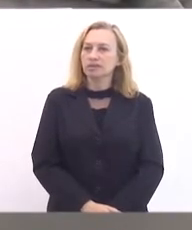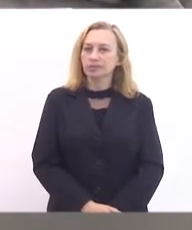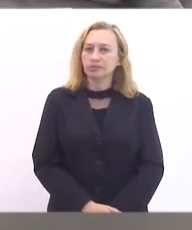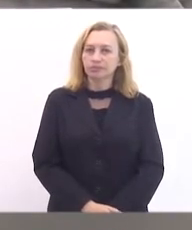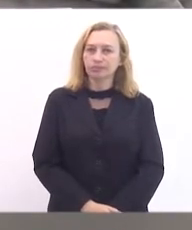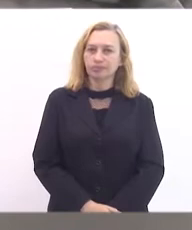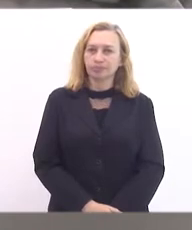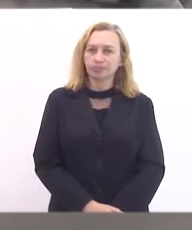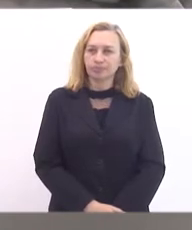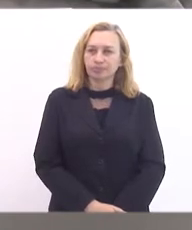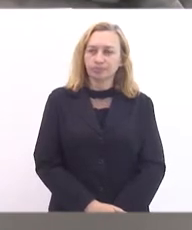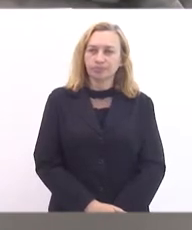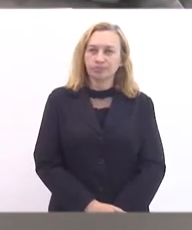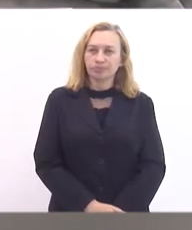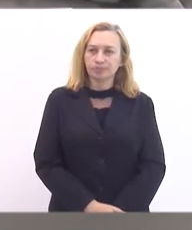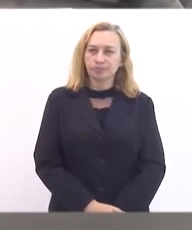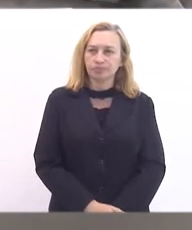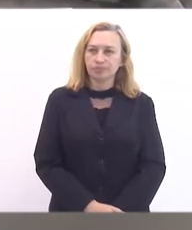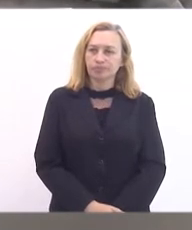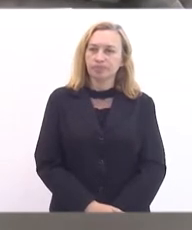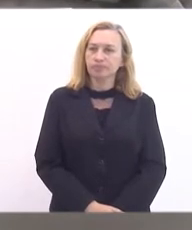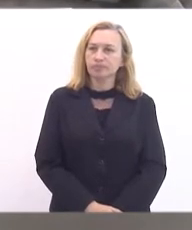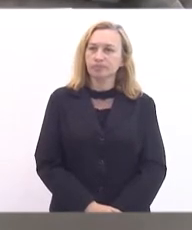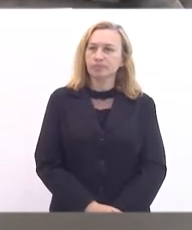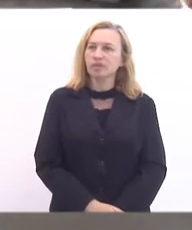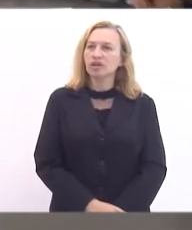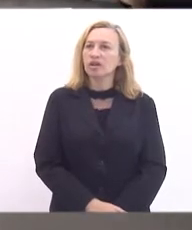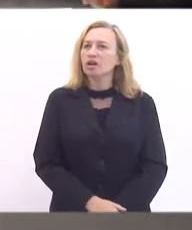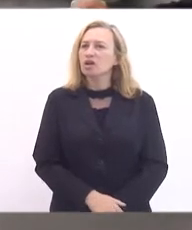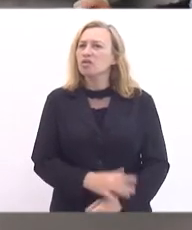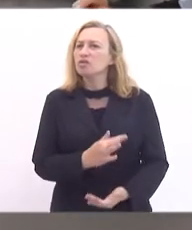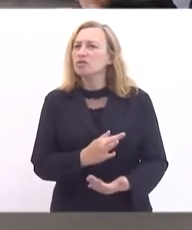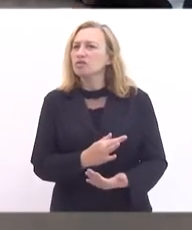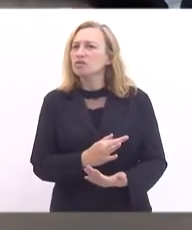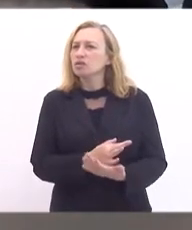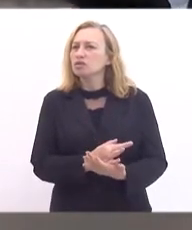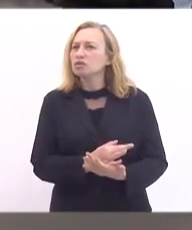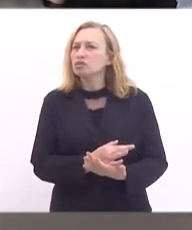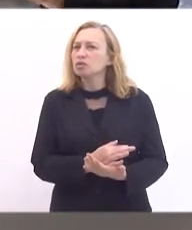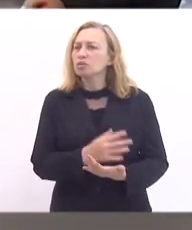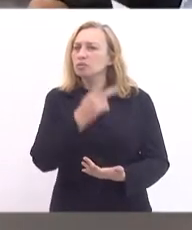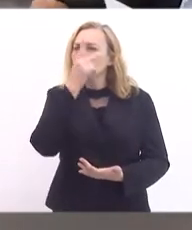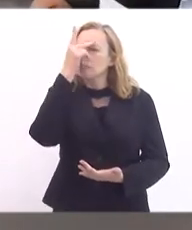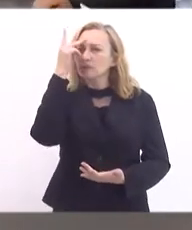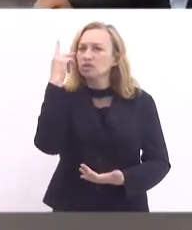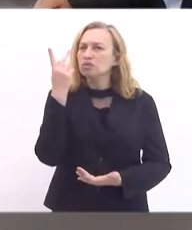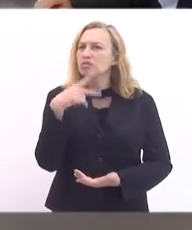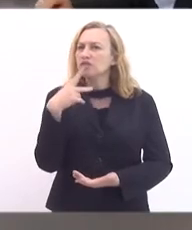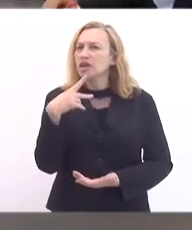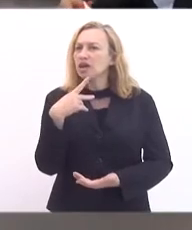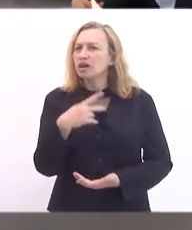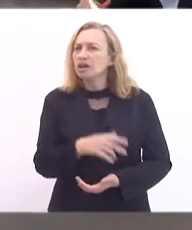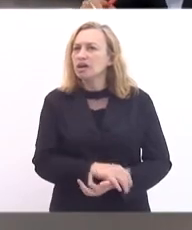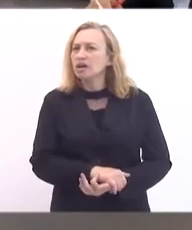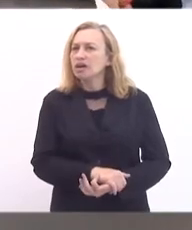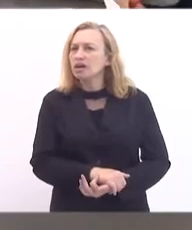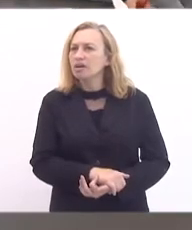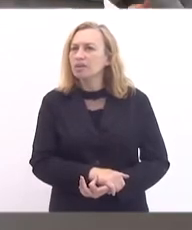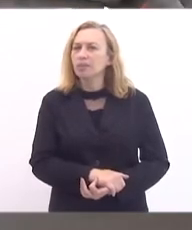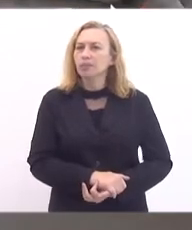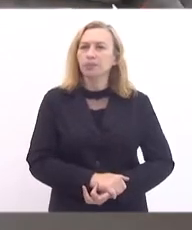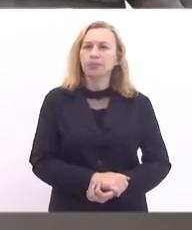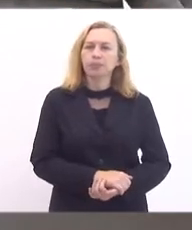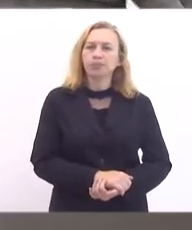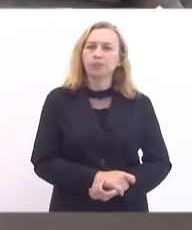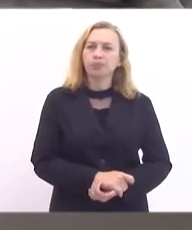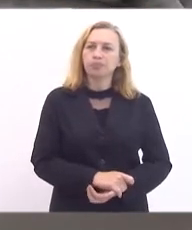E aí Só faltou alguém E aí a próxima